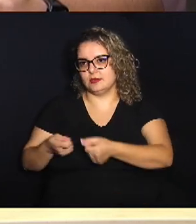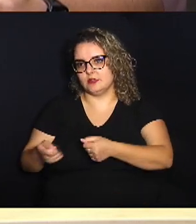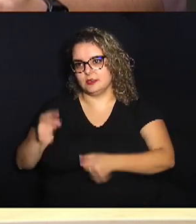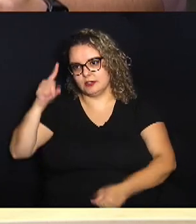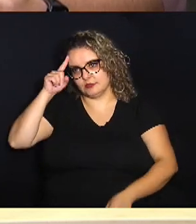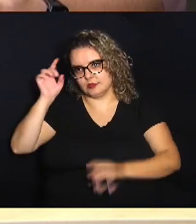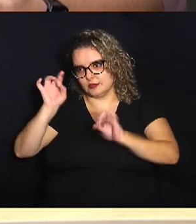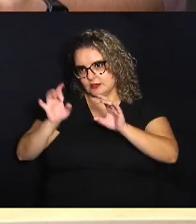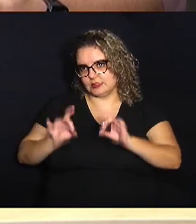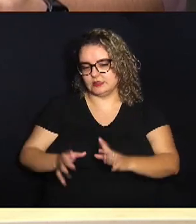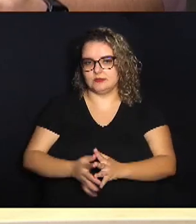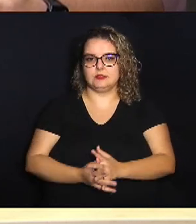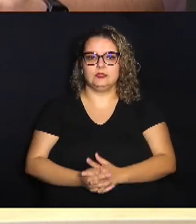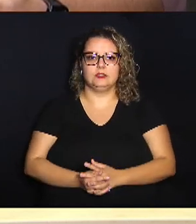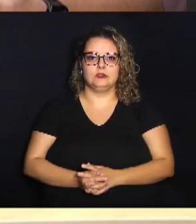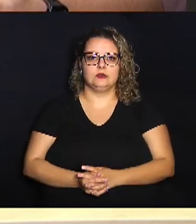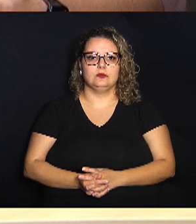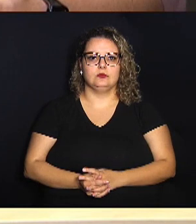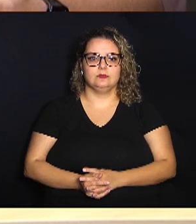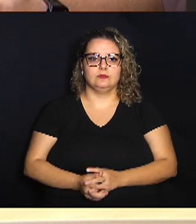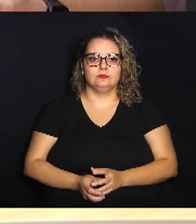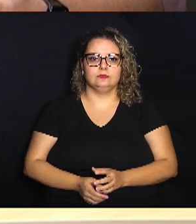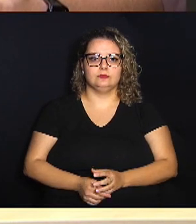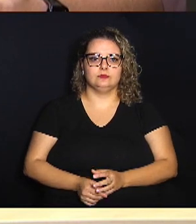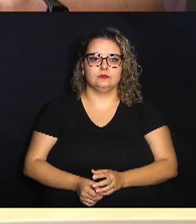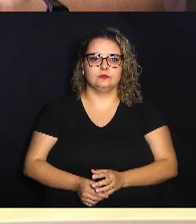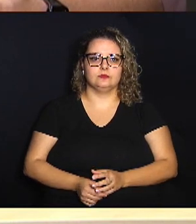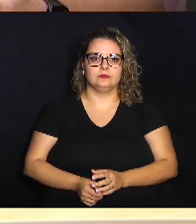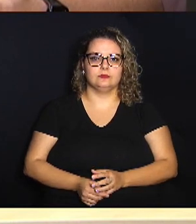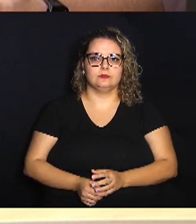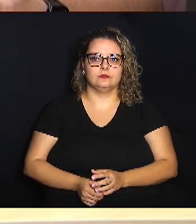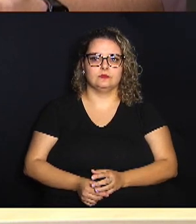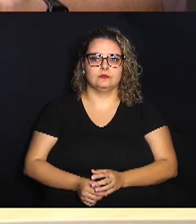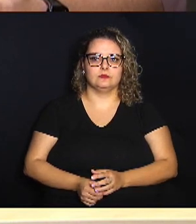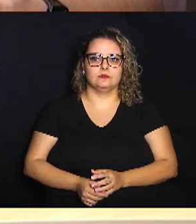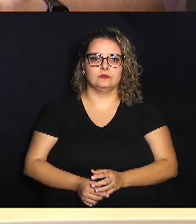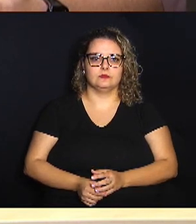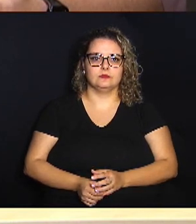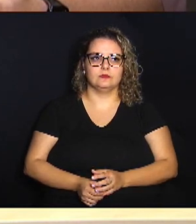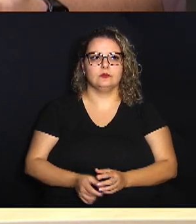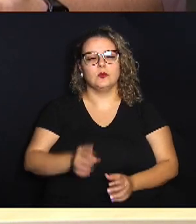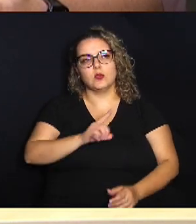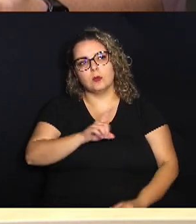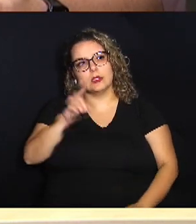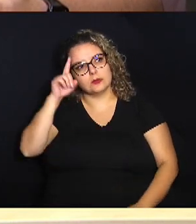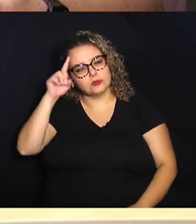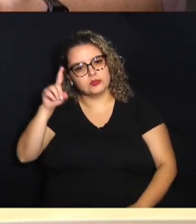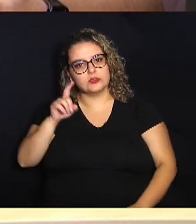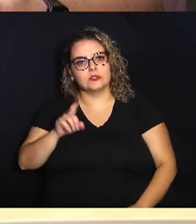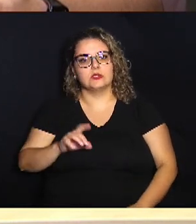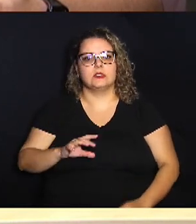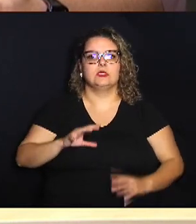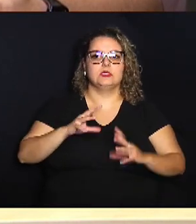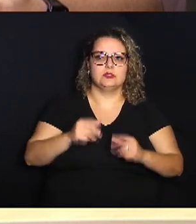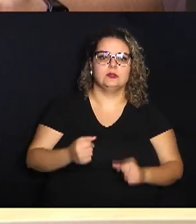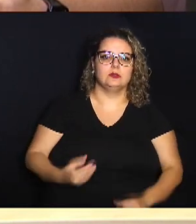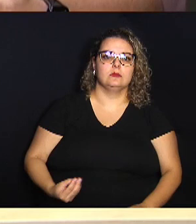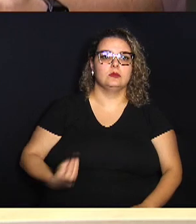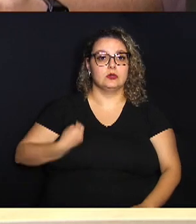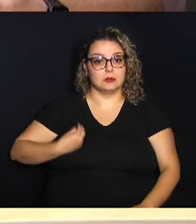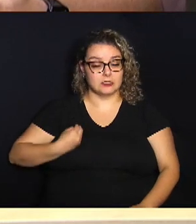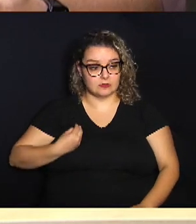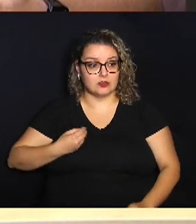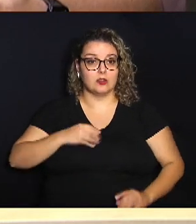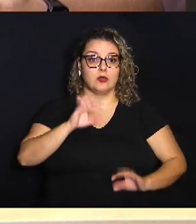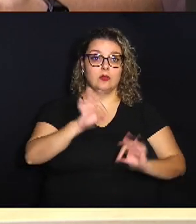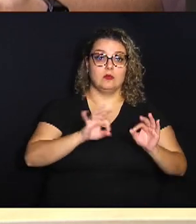tão especial? Nesse caso não é na data em si, mas na vida. Eu acho que o planejamento, a questão